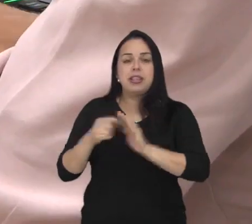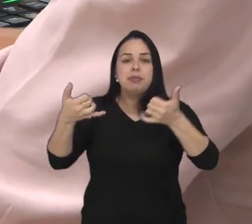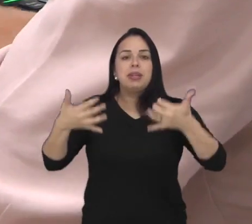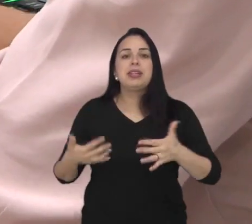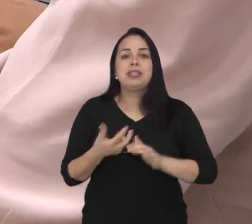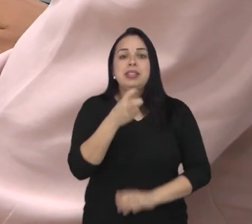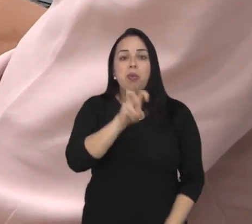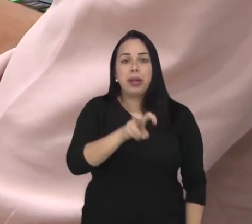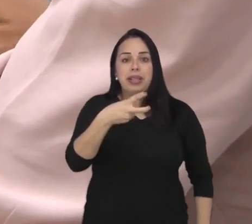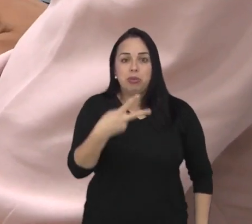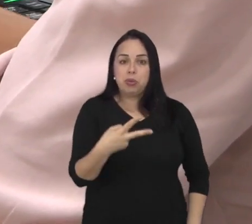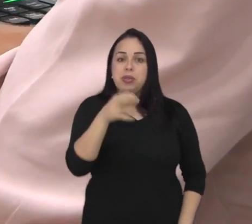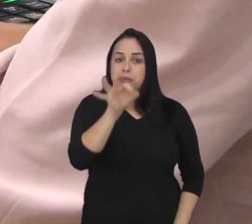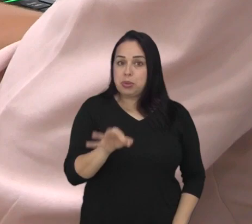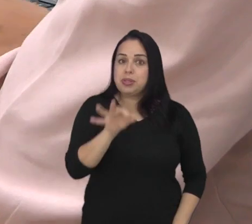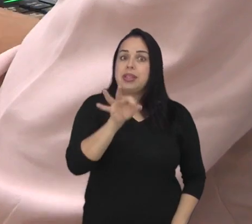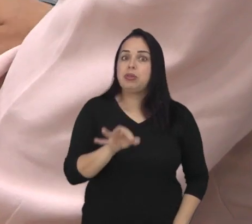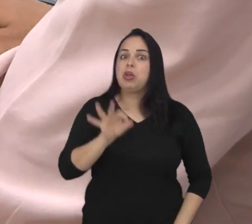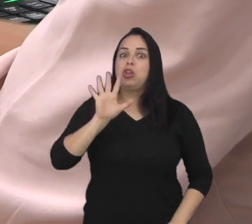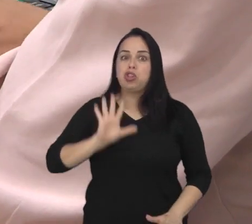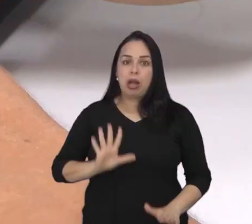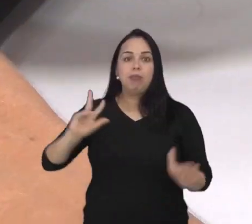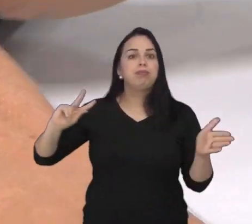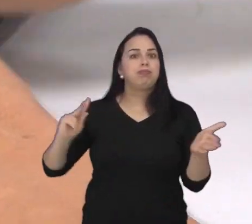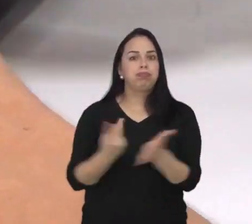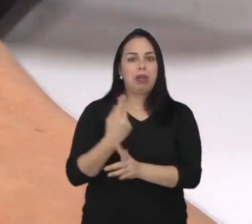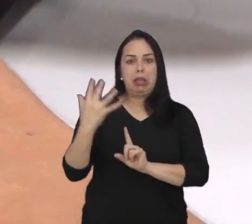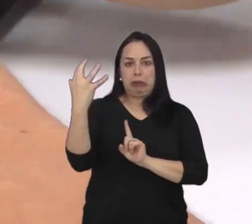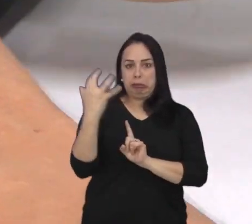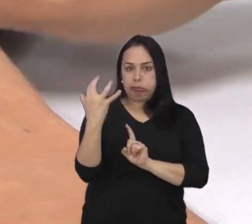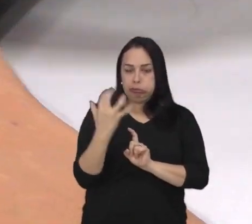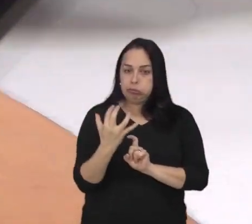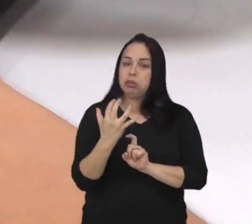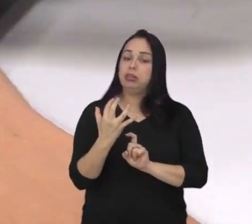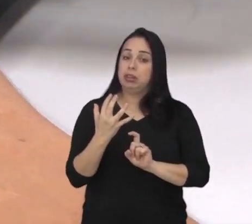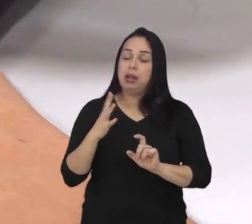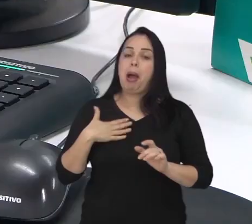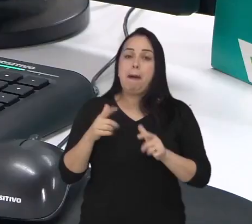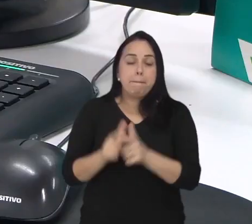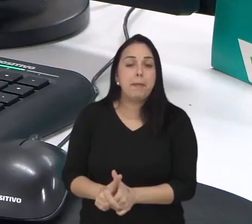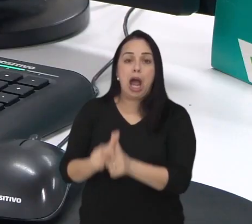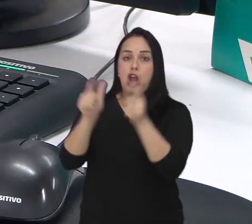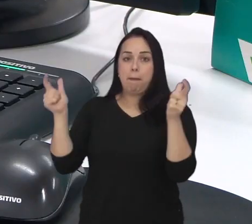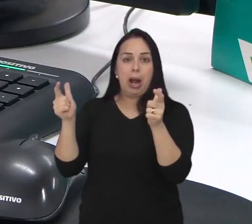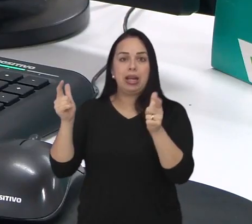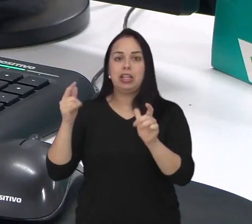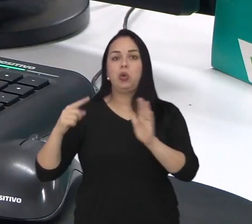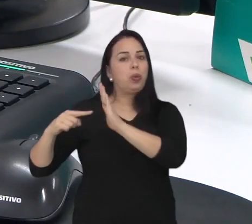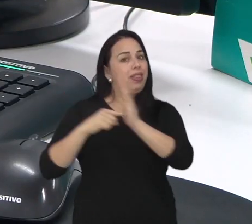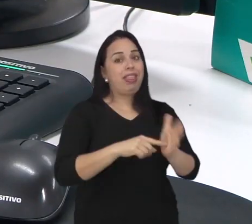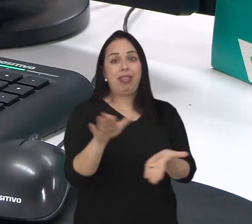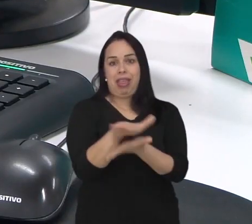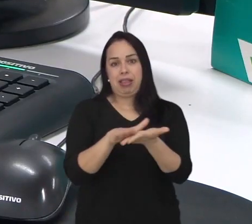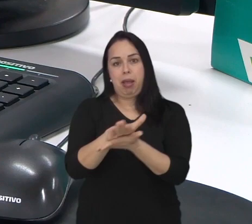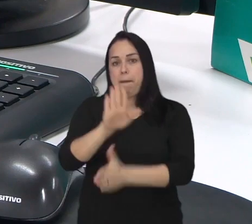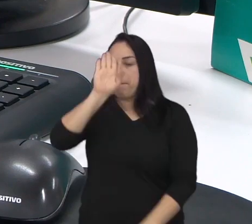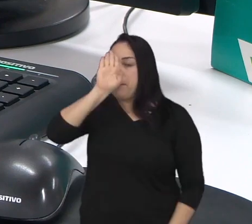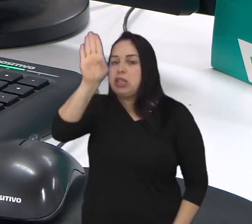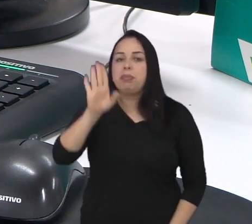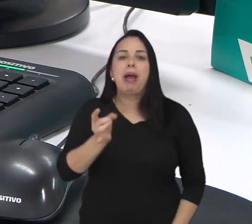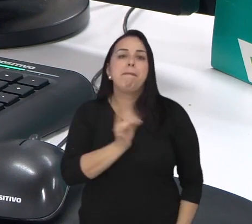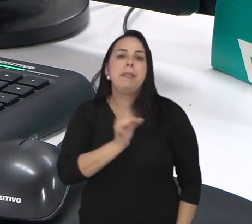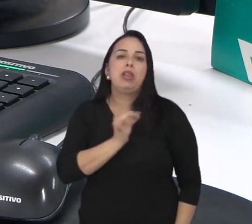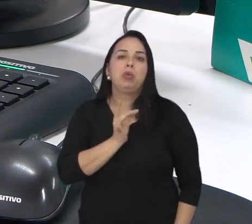pesquisa: 52% dos trabalhadores já vivenciaram assédio. Desses, a maior parte não